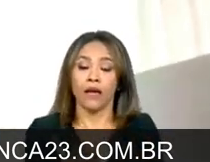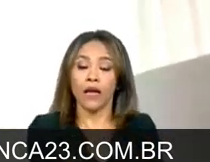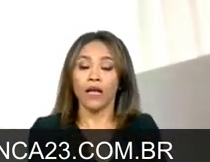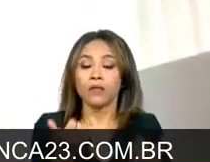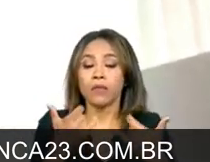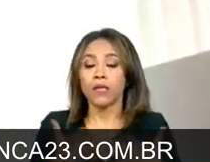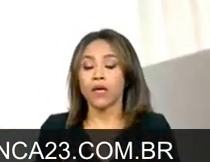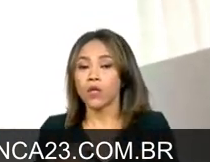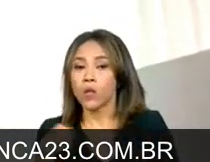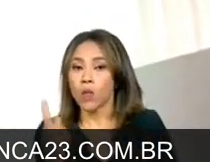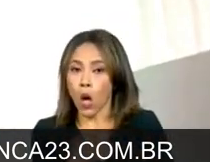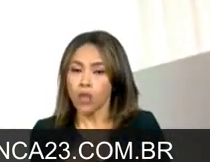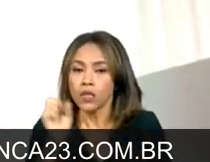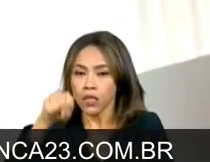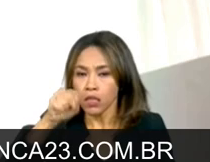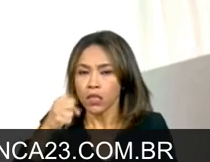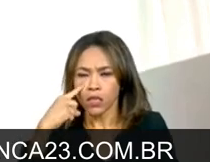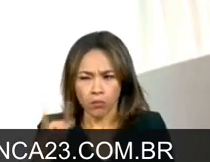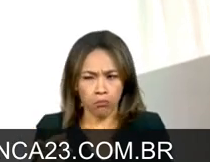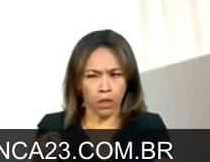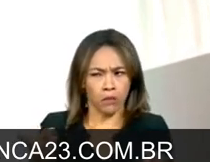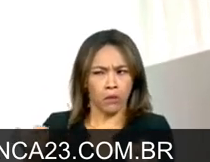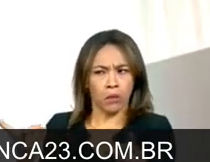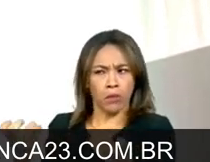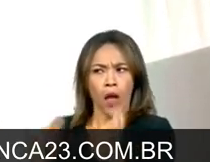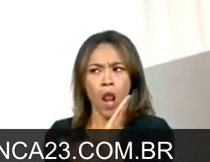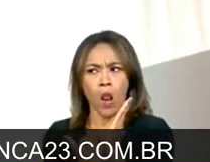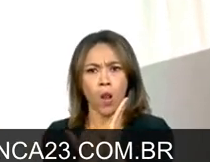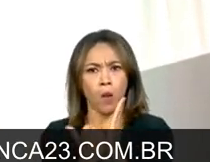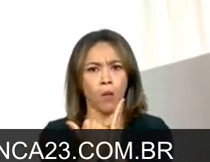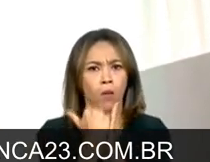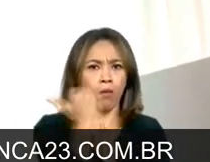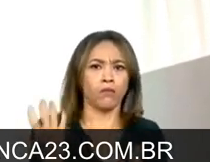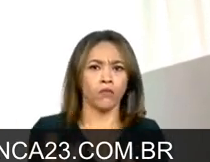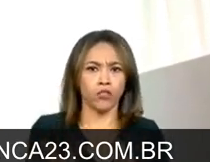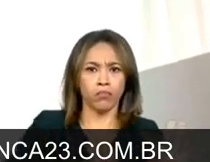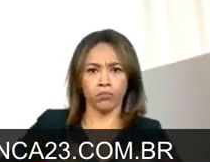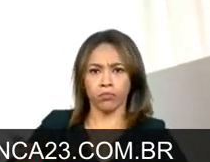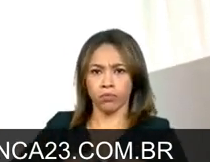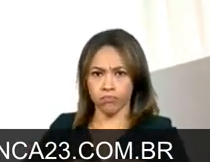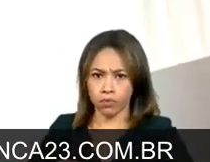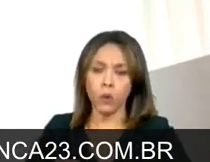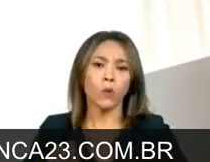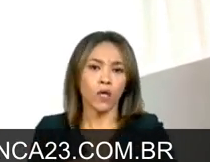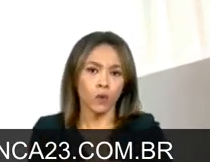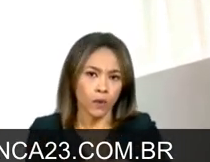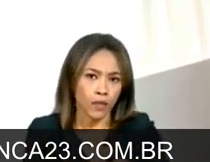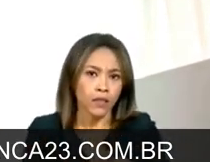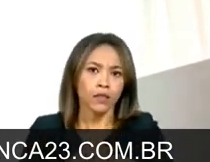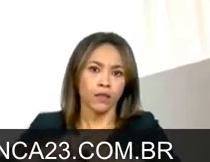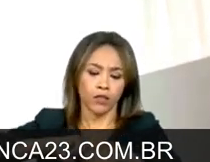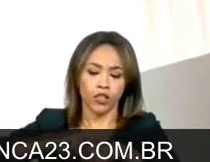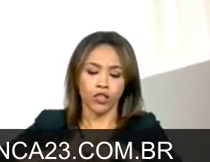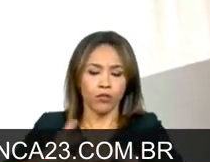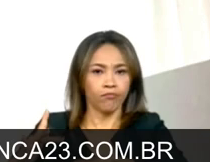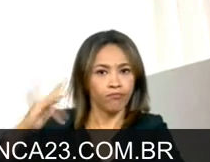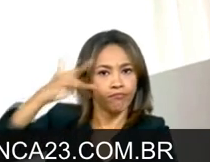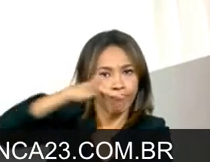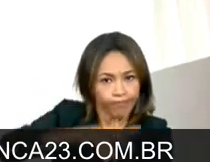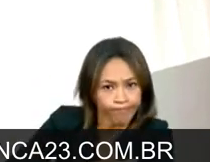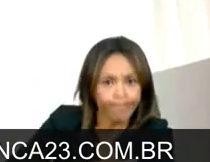temos identificado, sim, este ano, um aumento de casos de dengue acima do